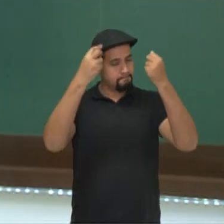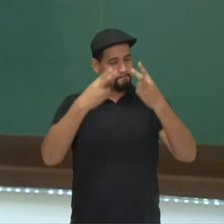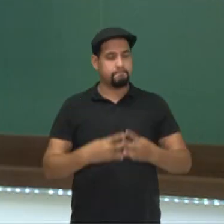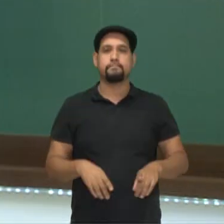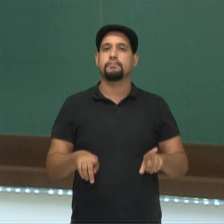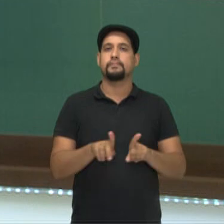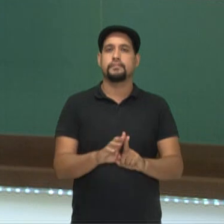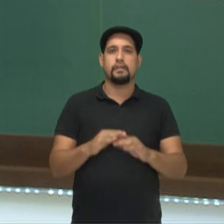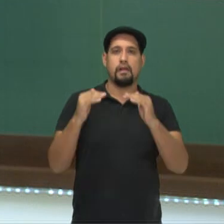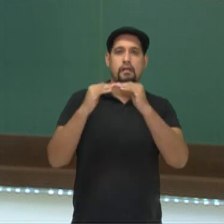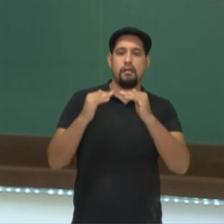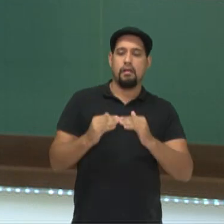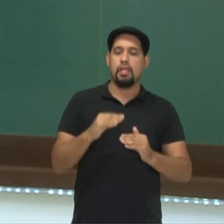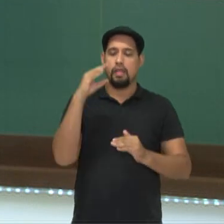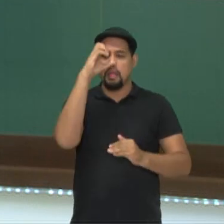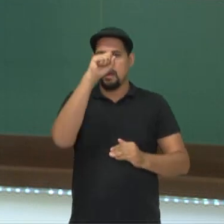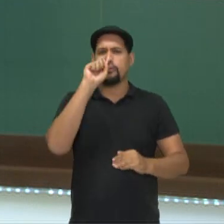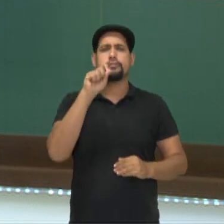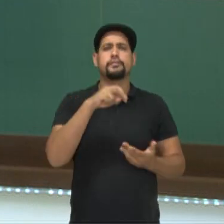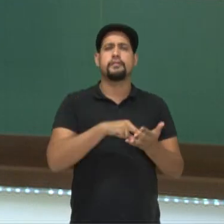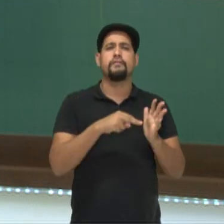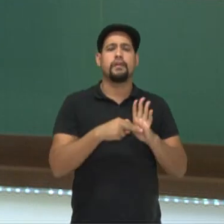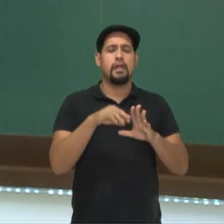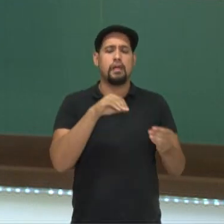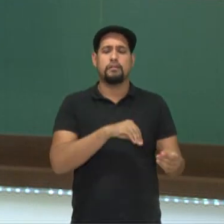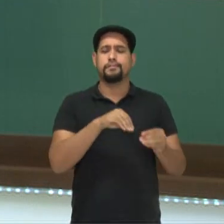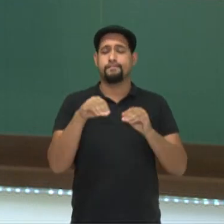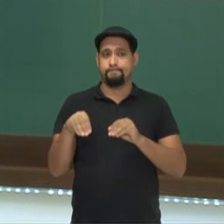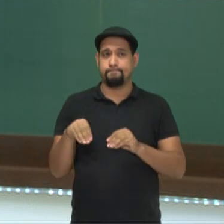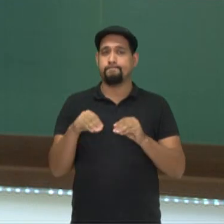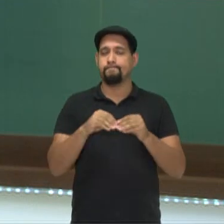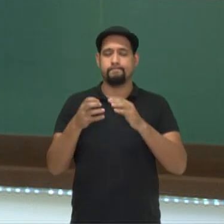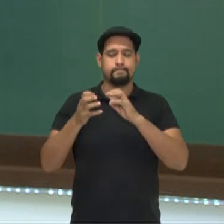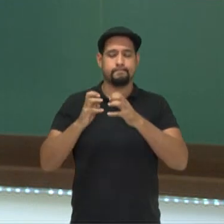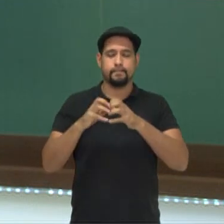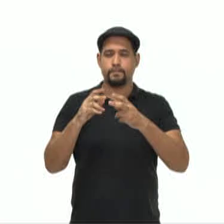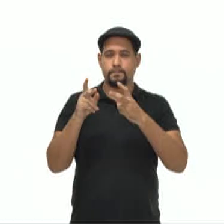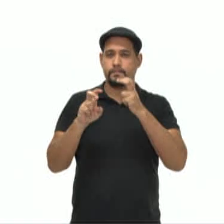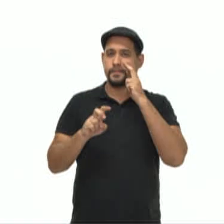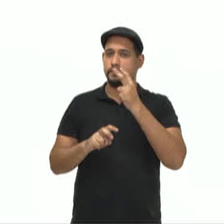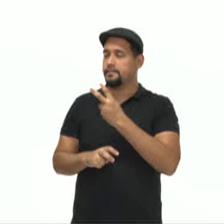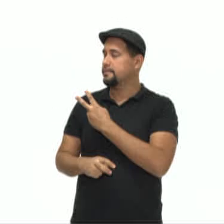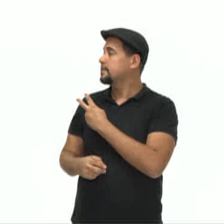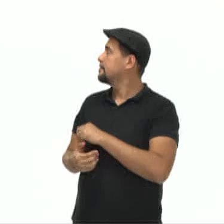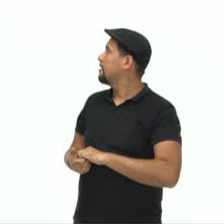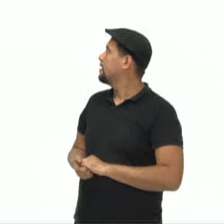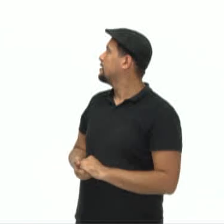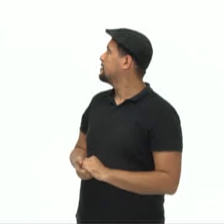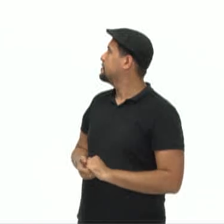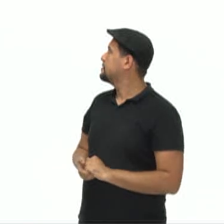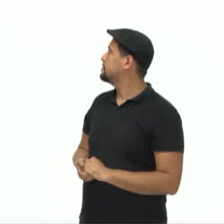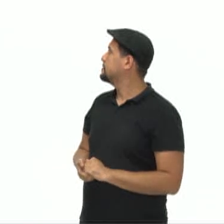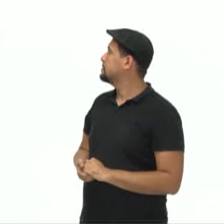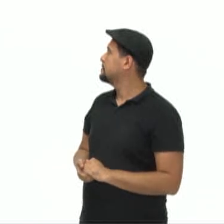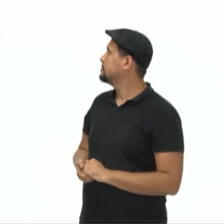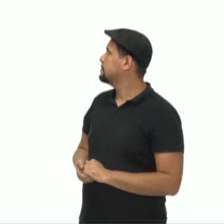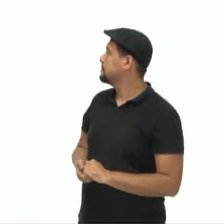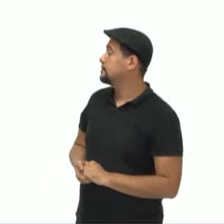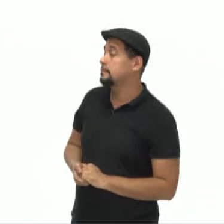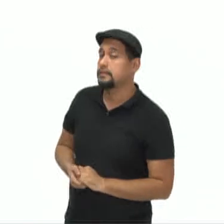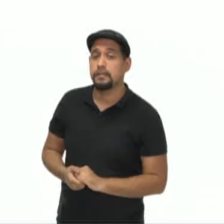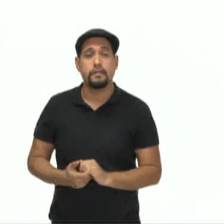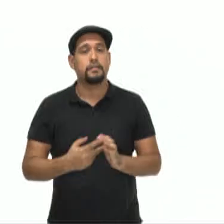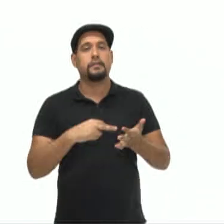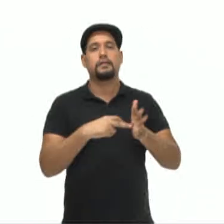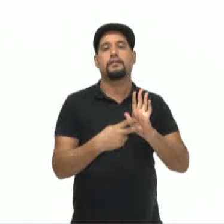de acordo com o que você aprendeu o que é migração de cérebro. Vamos ver. O termo migração de cérebro